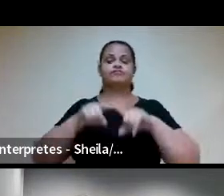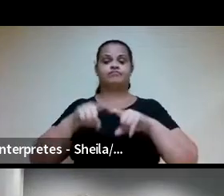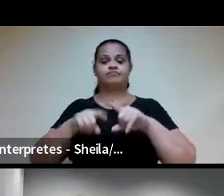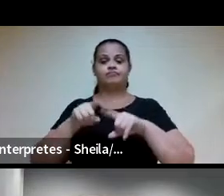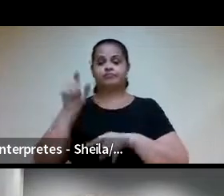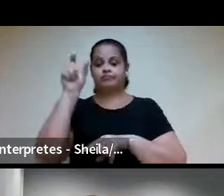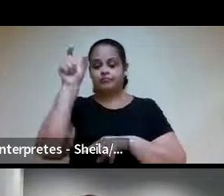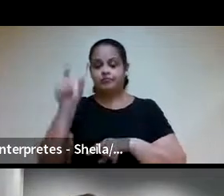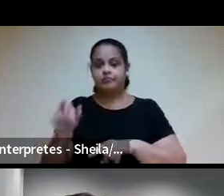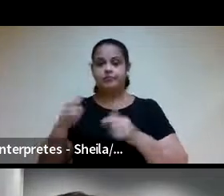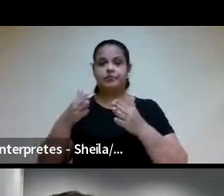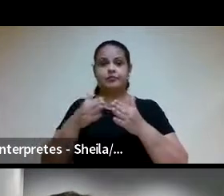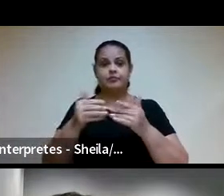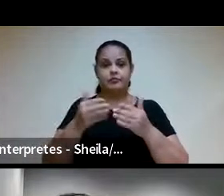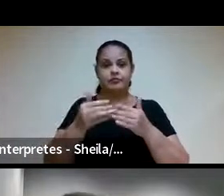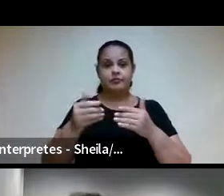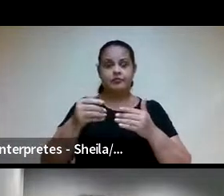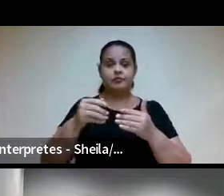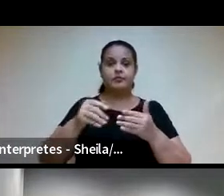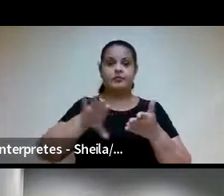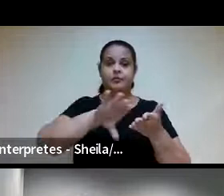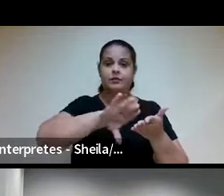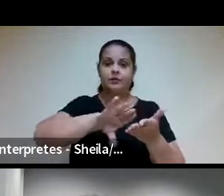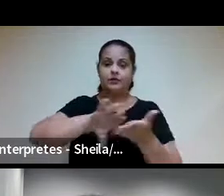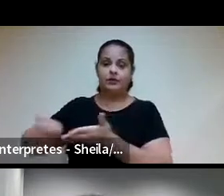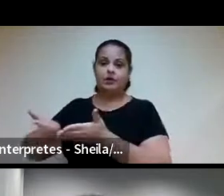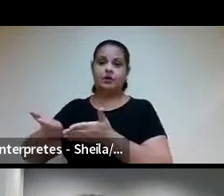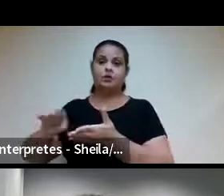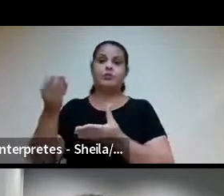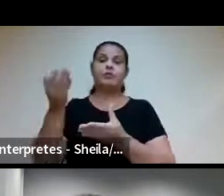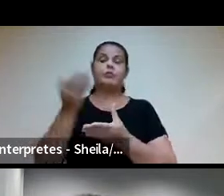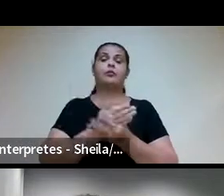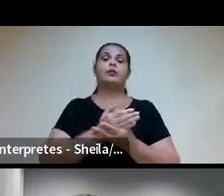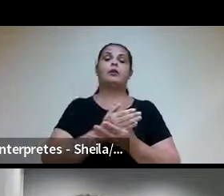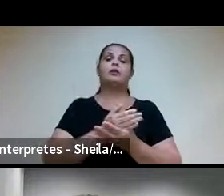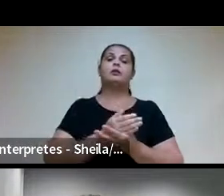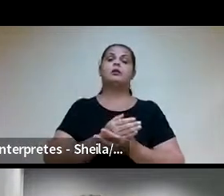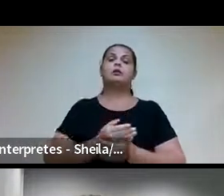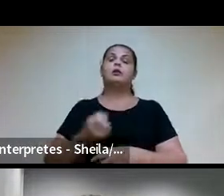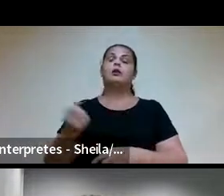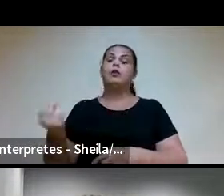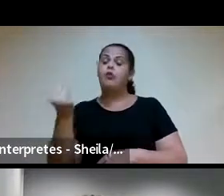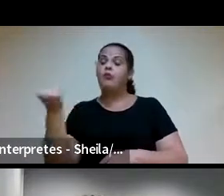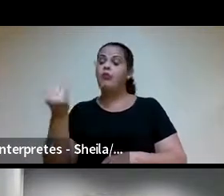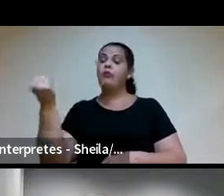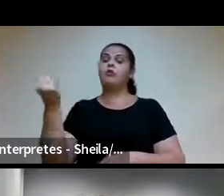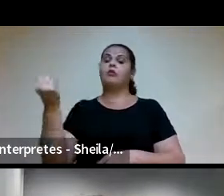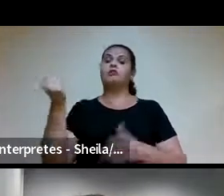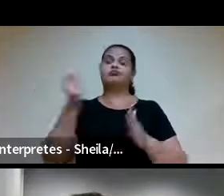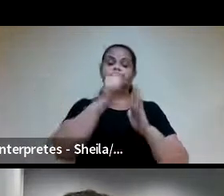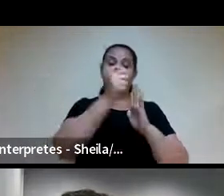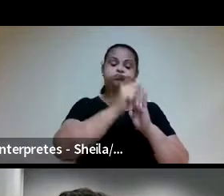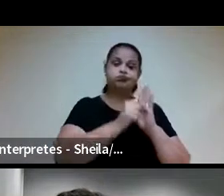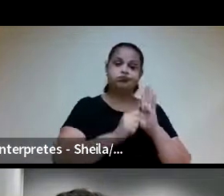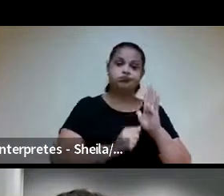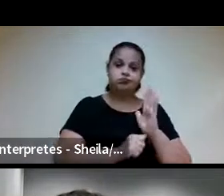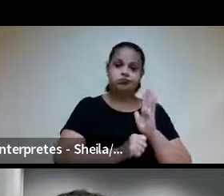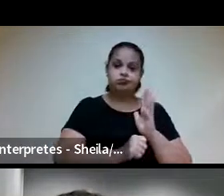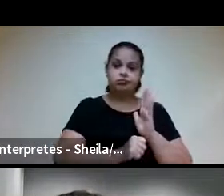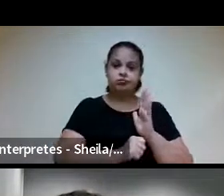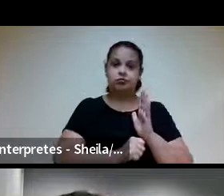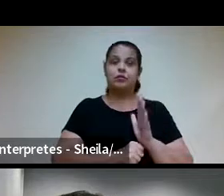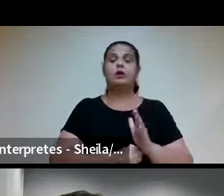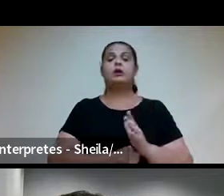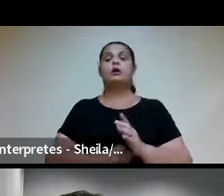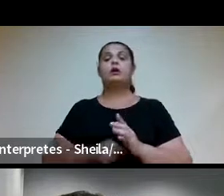pedir que o processo seja retirado de mesa para eu analisar uma questão de fato que eu achei importante, que foi levantada pelo advogado